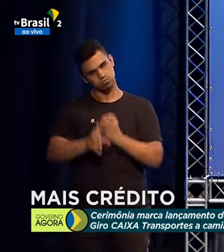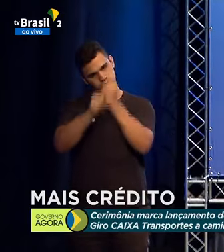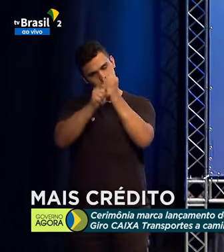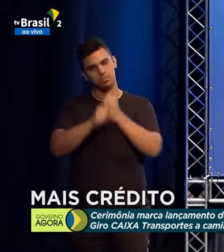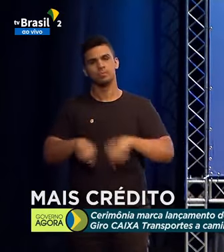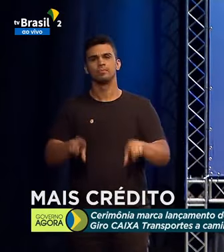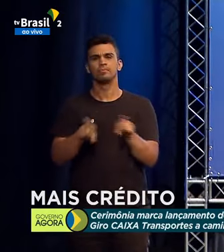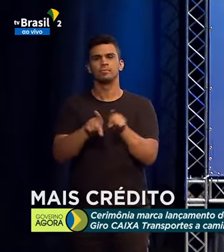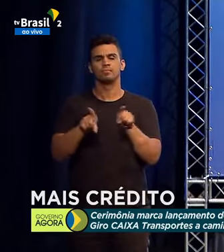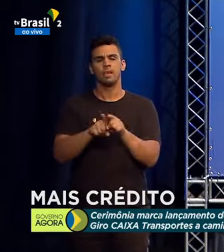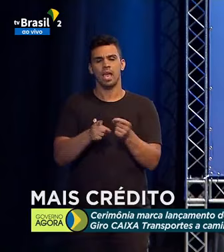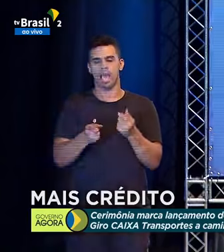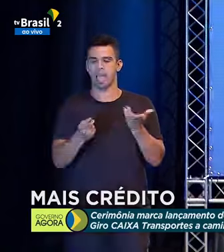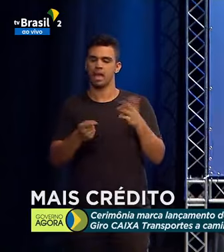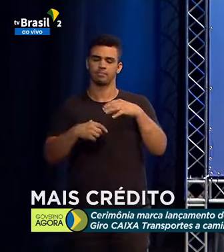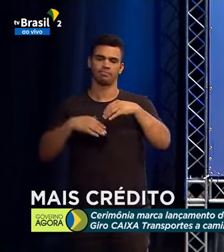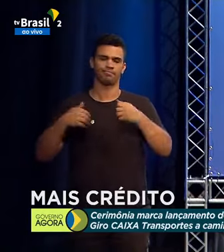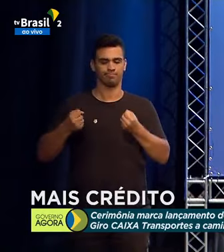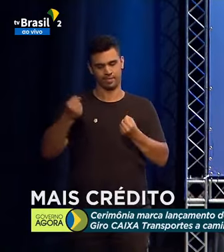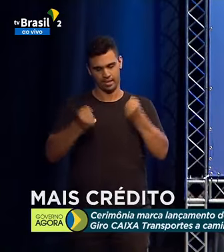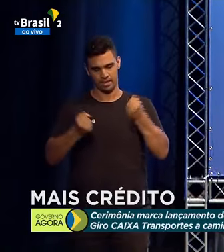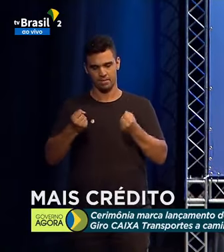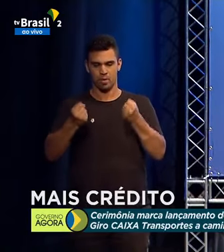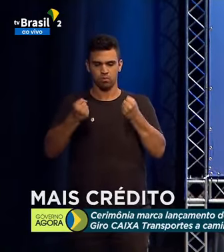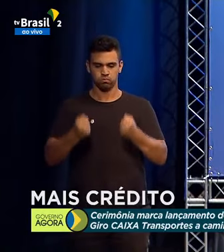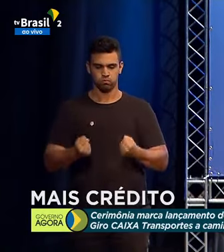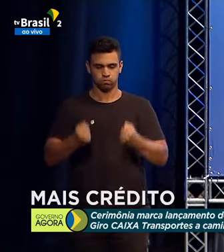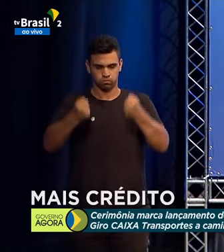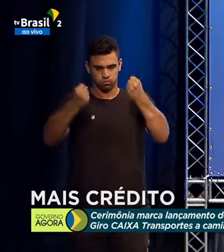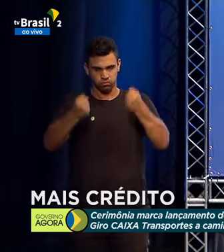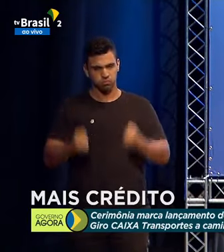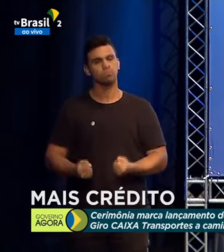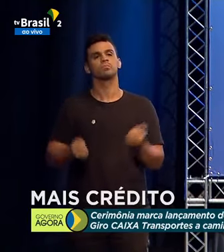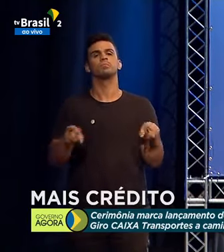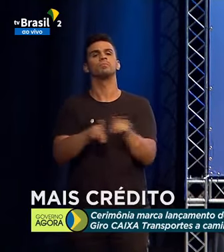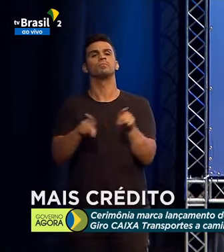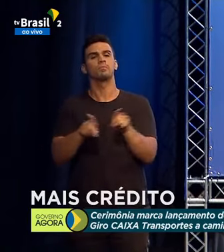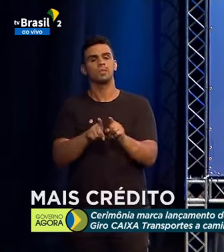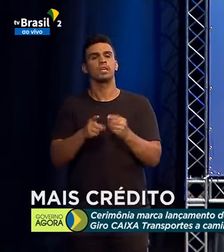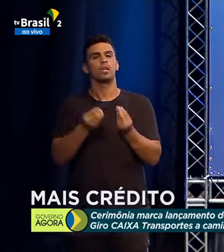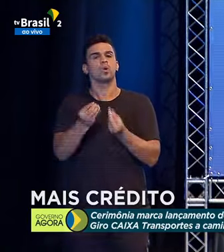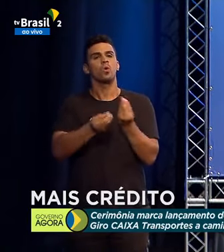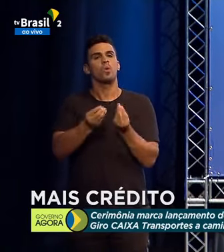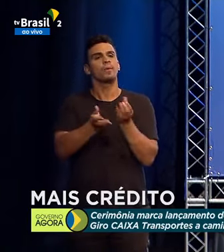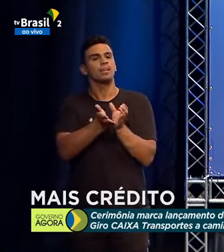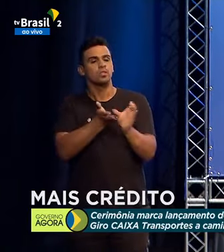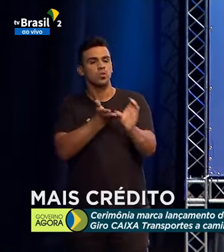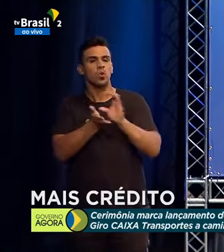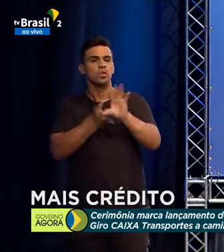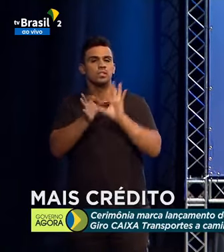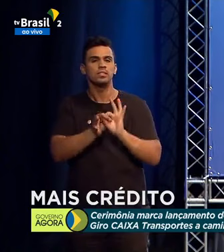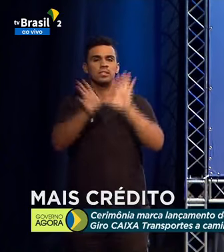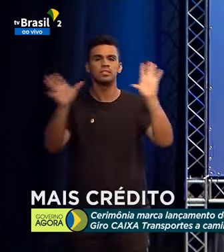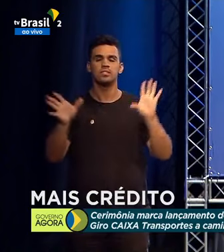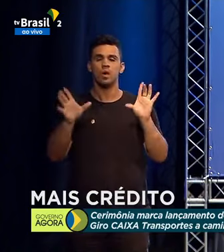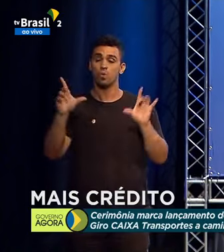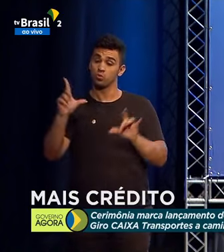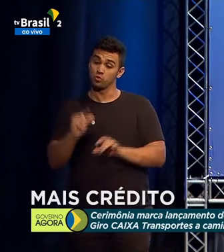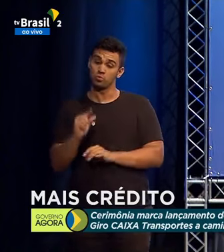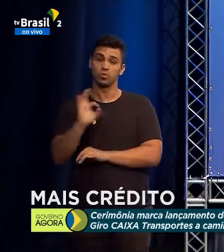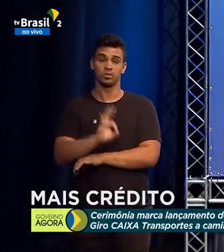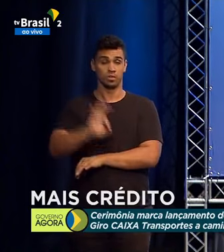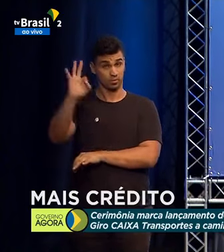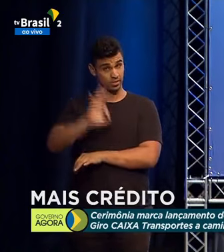a incorporação dos postos de parada e descanso nas concessões, as novas concessões com diminuição de